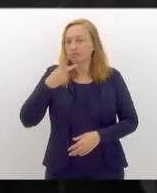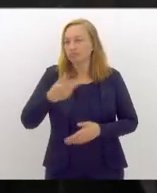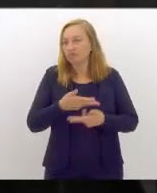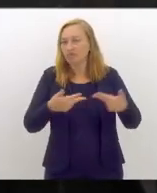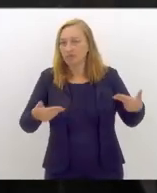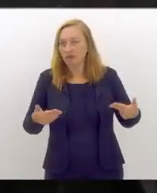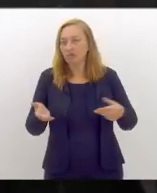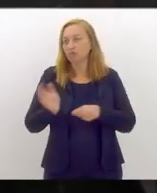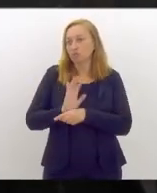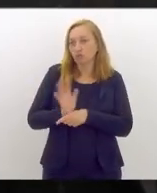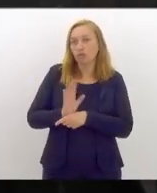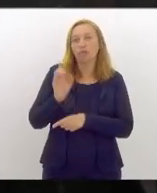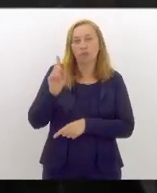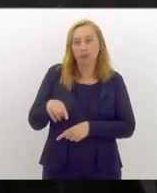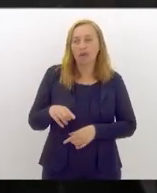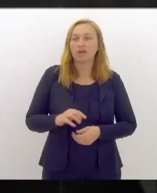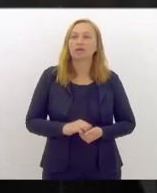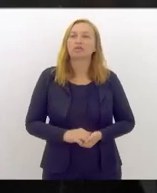filmes né